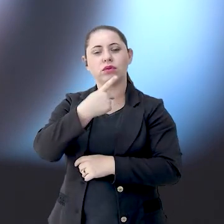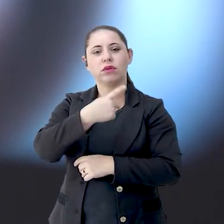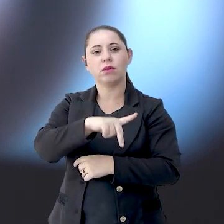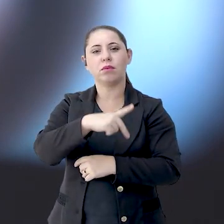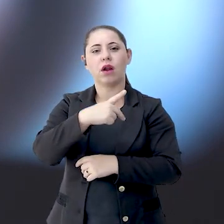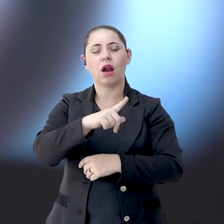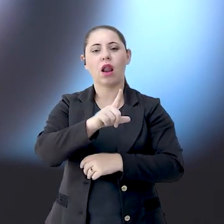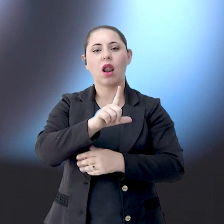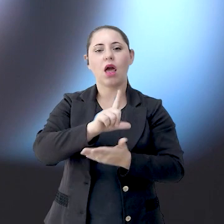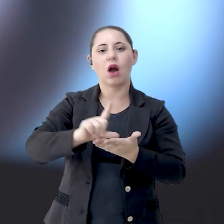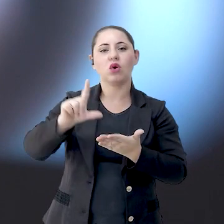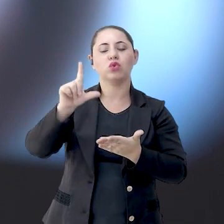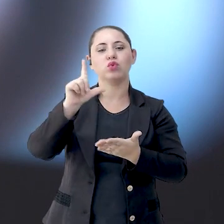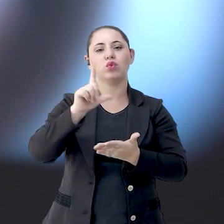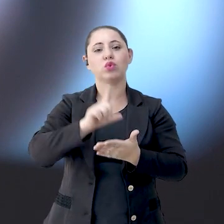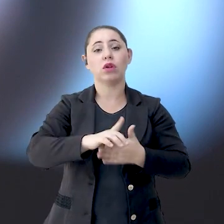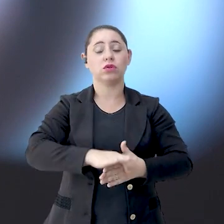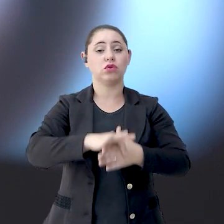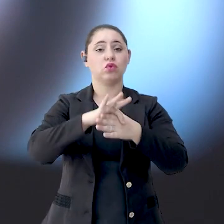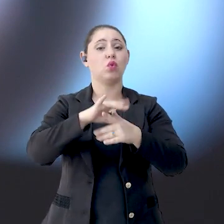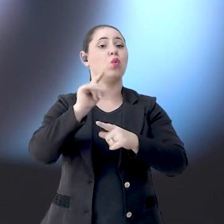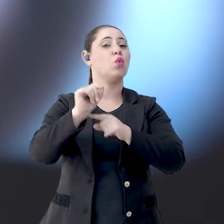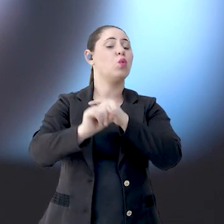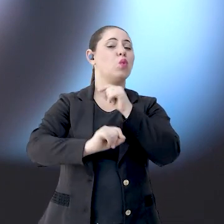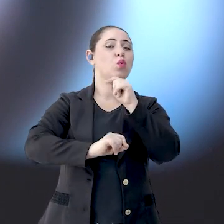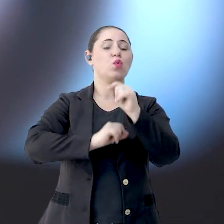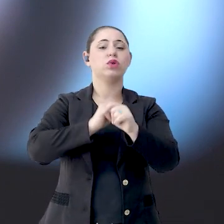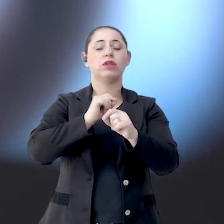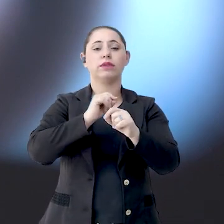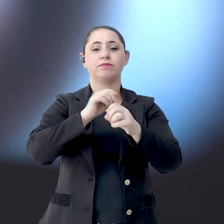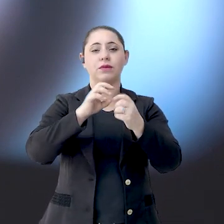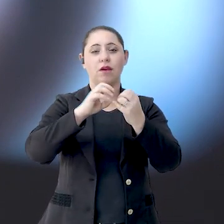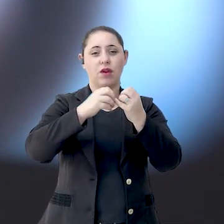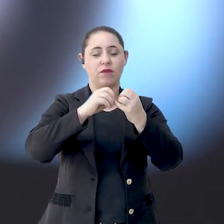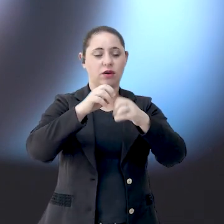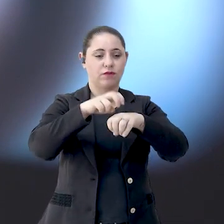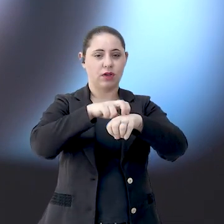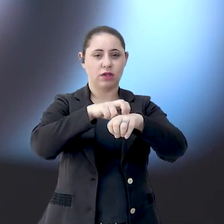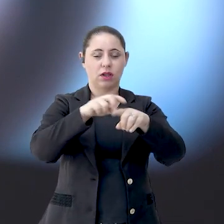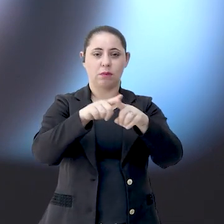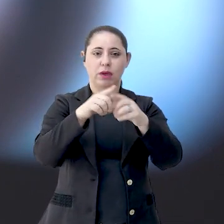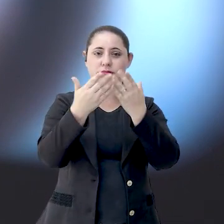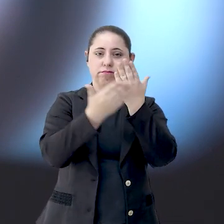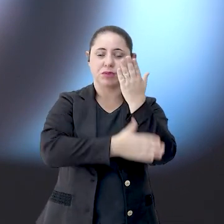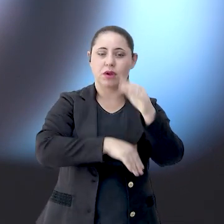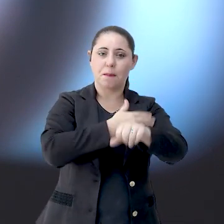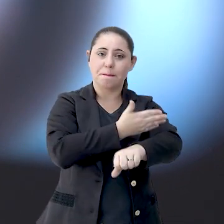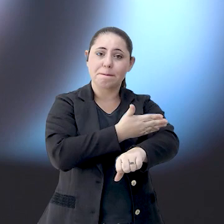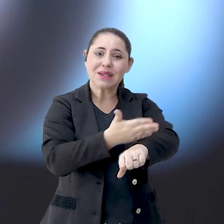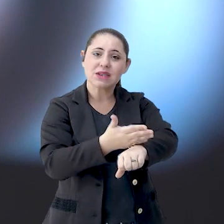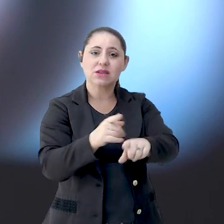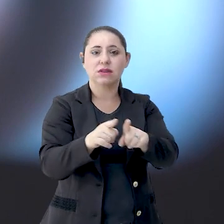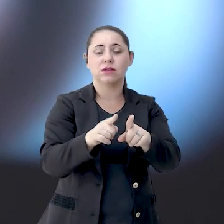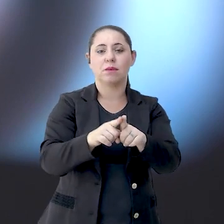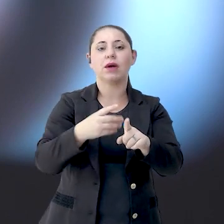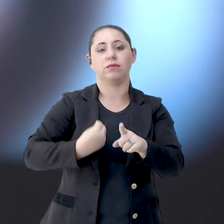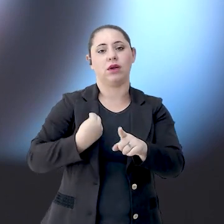de soja. A mandioca também é presente, com várias fecularias existentes na